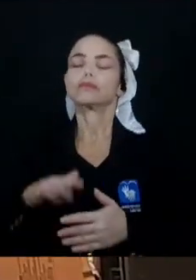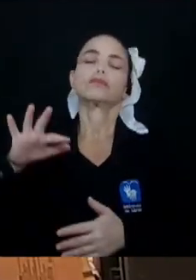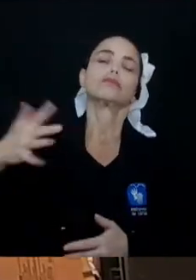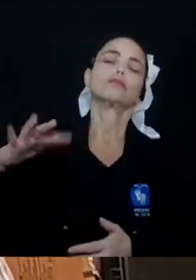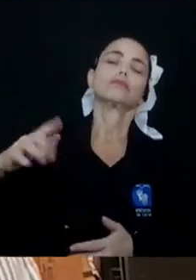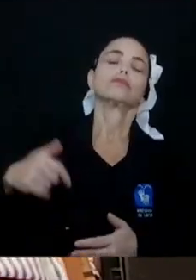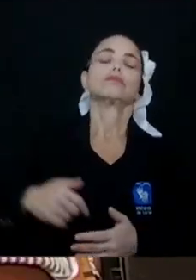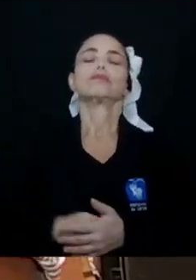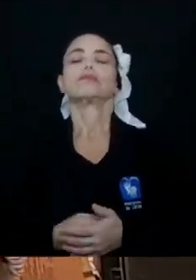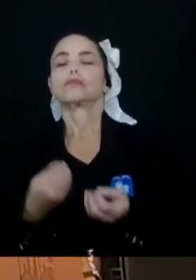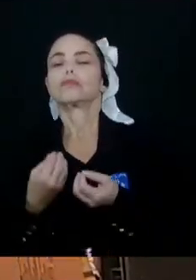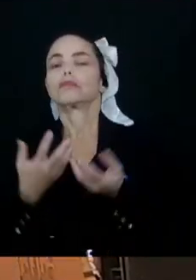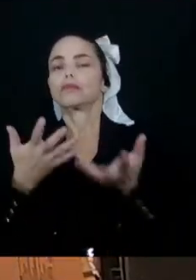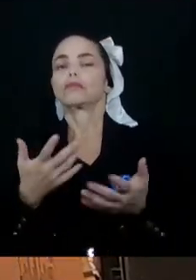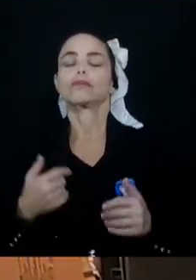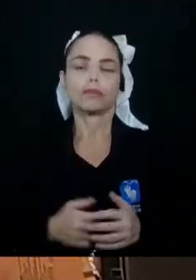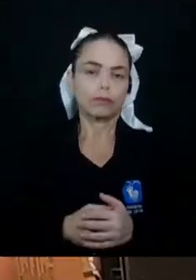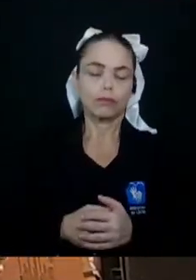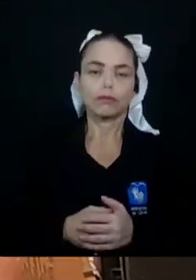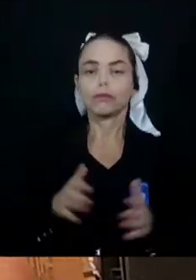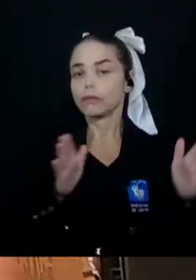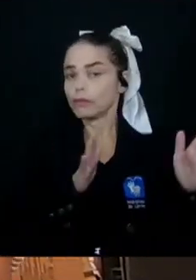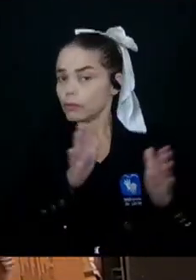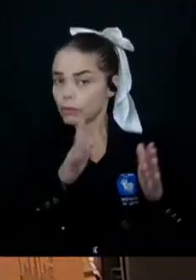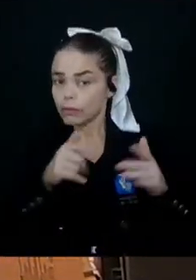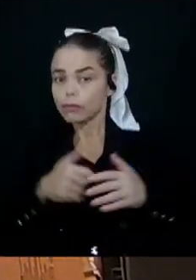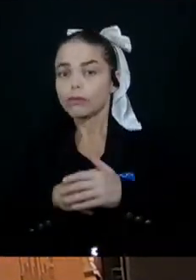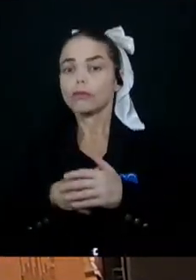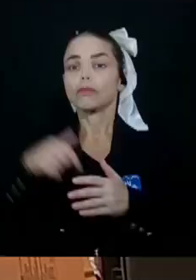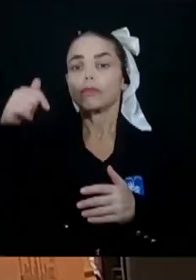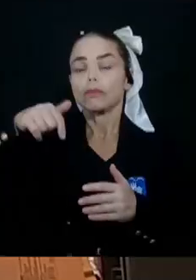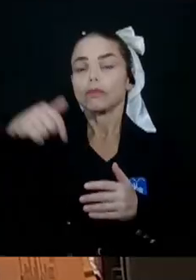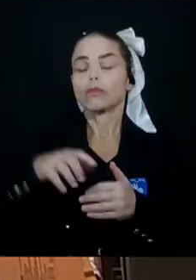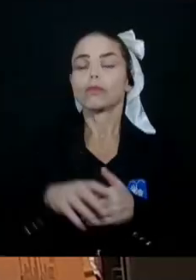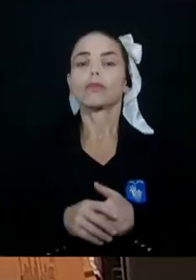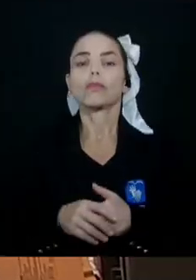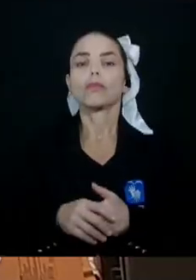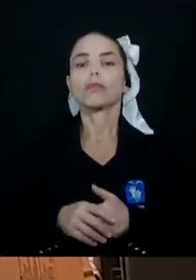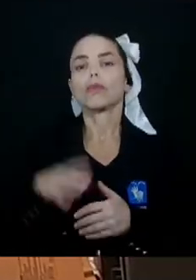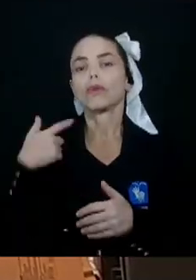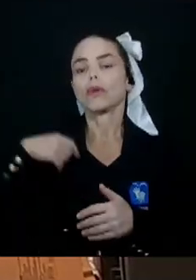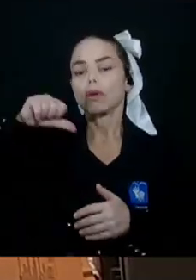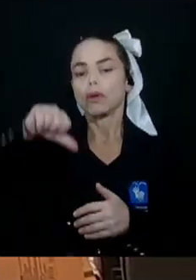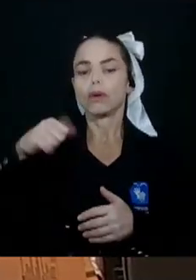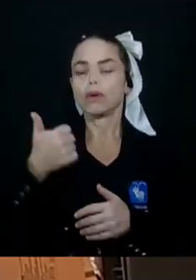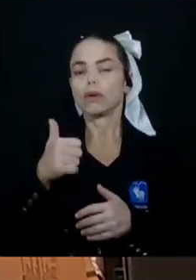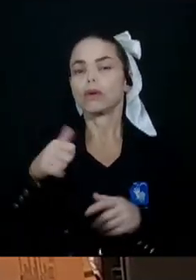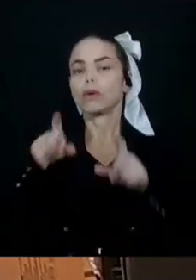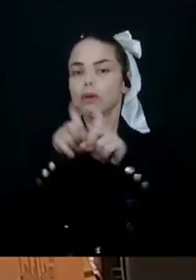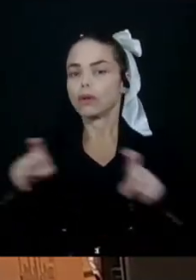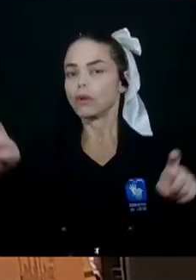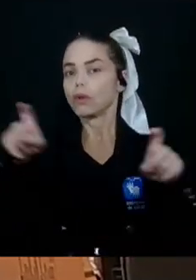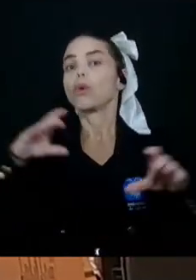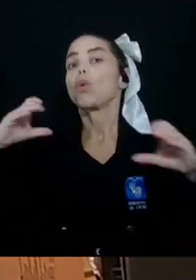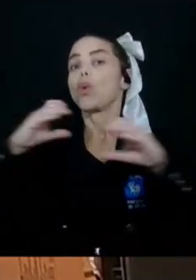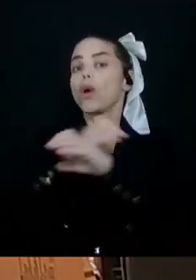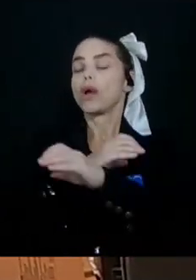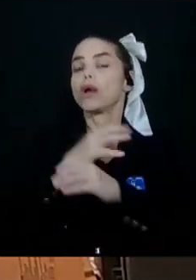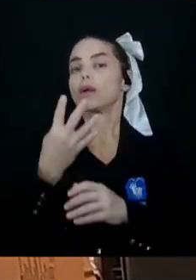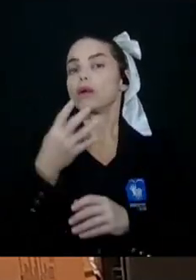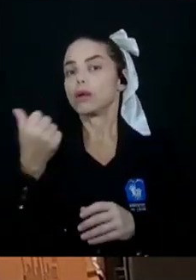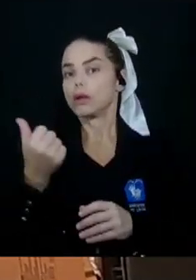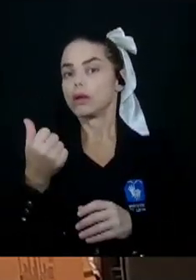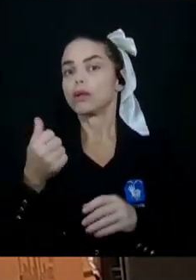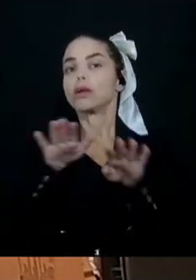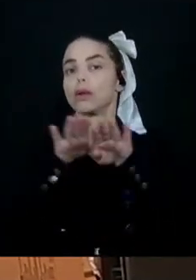por período? Só para ter uma ideia, são 96 computadores completos, 46 mesas